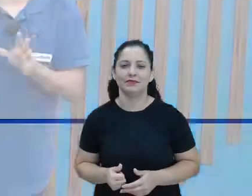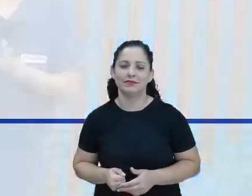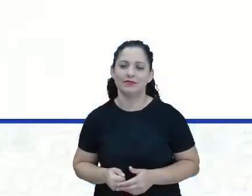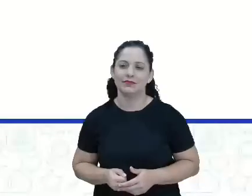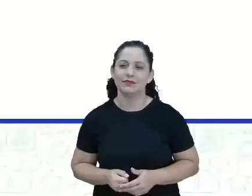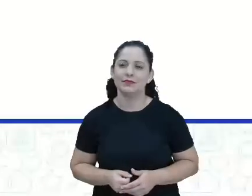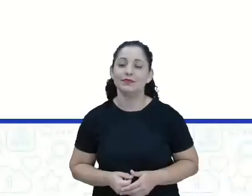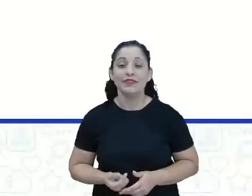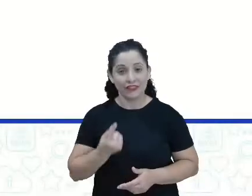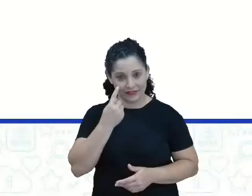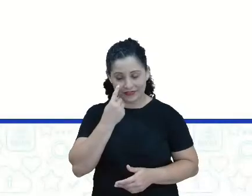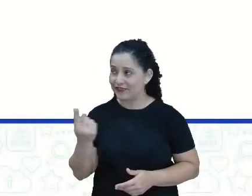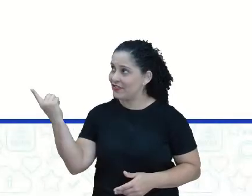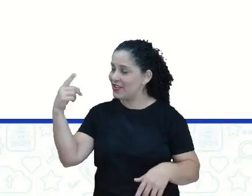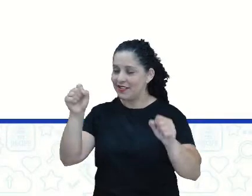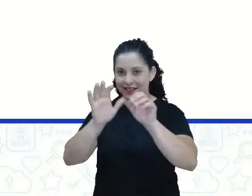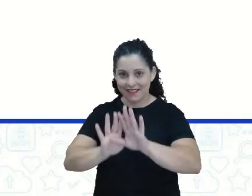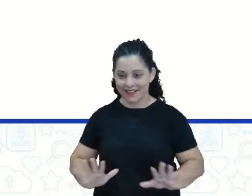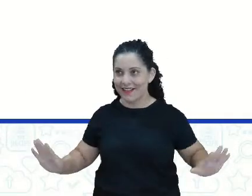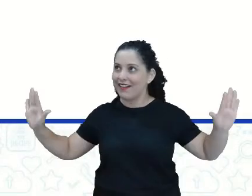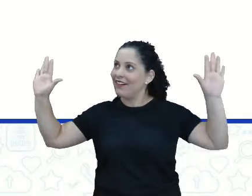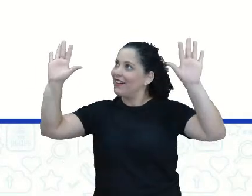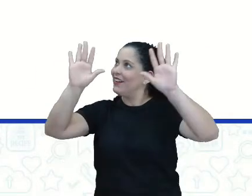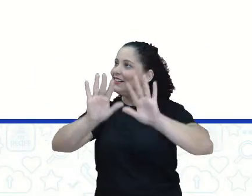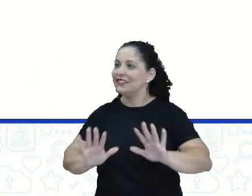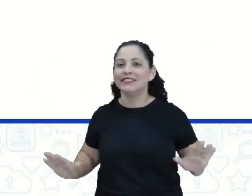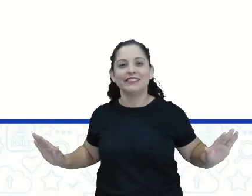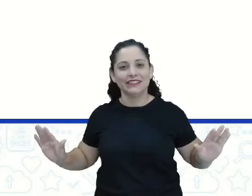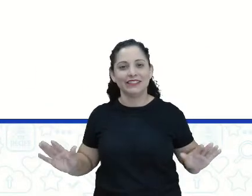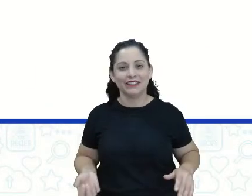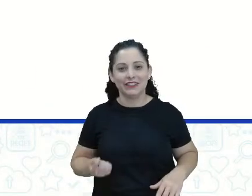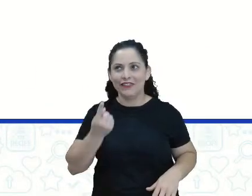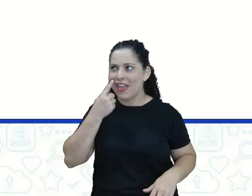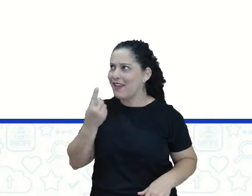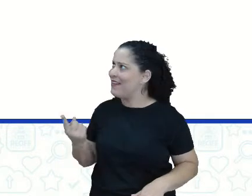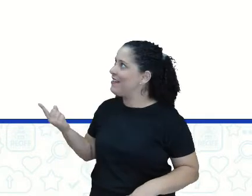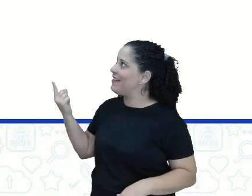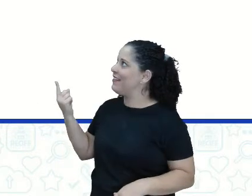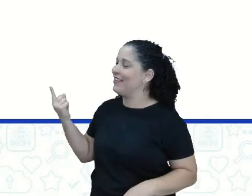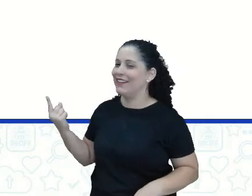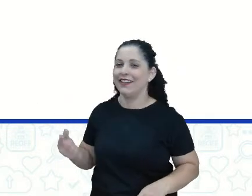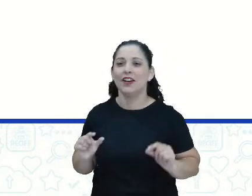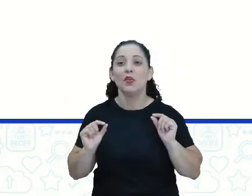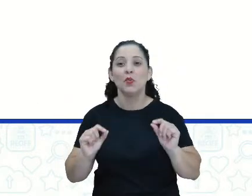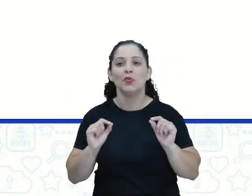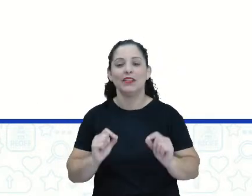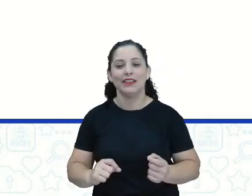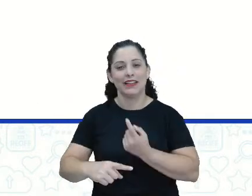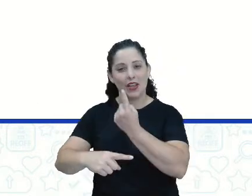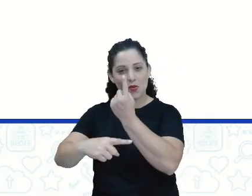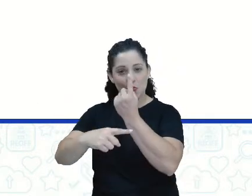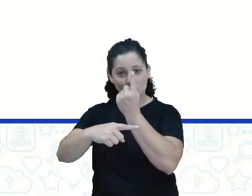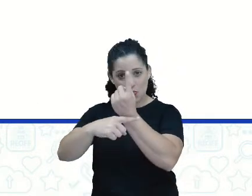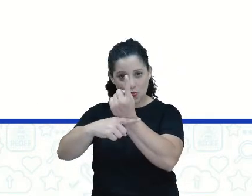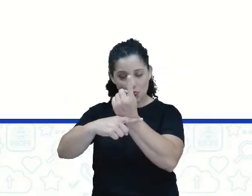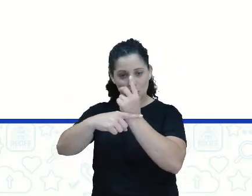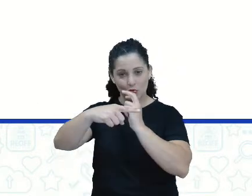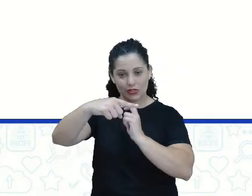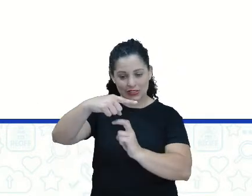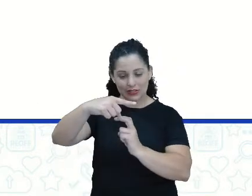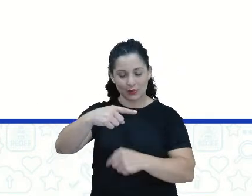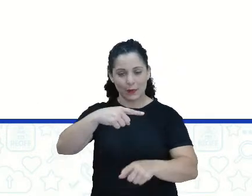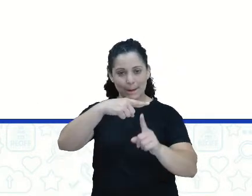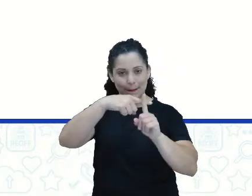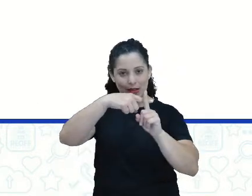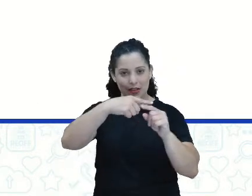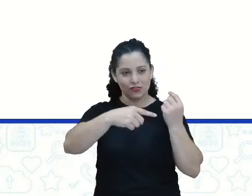cheia para todo mundo aí, observar. Consegue mentalmente um quinto mais dois terços. E eu